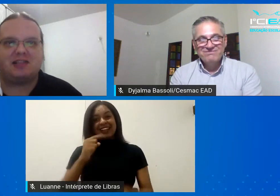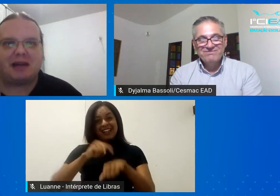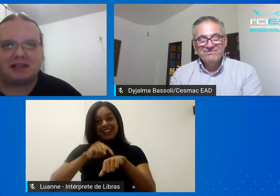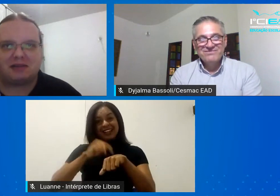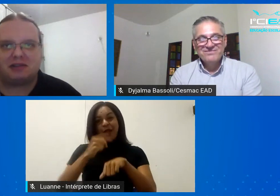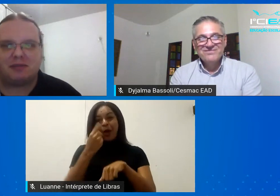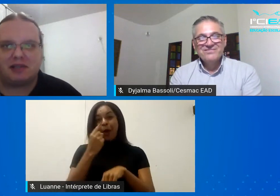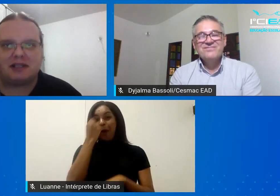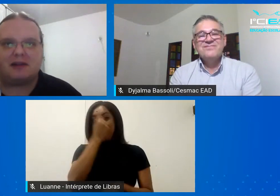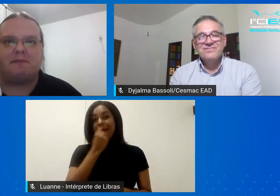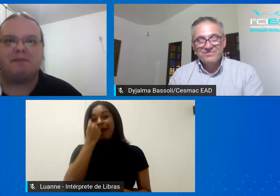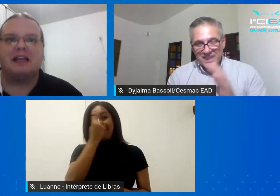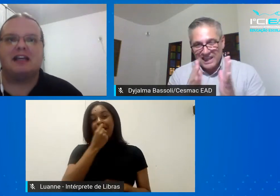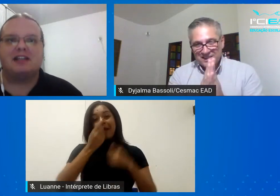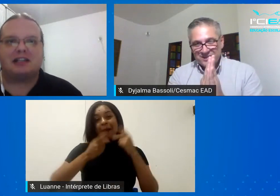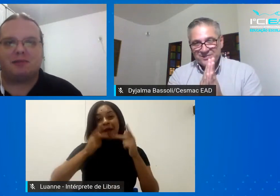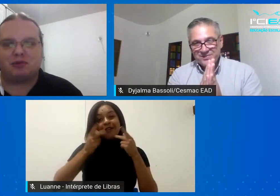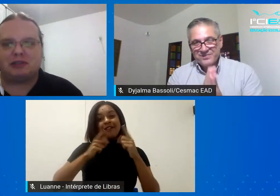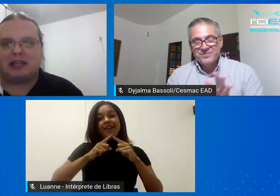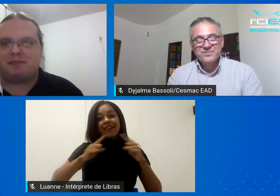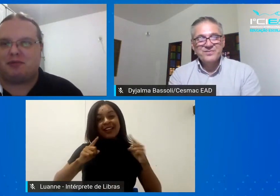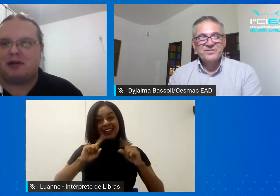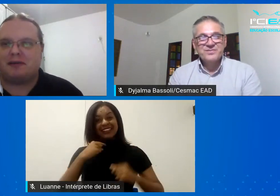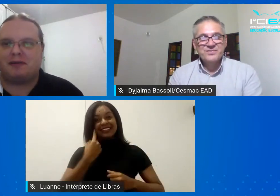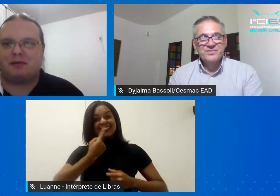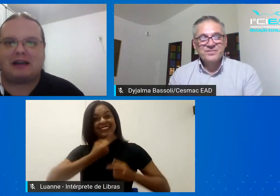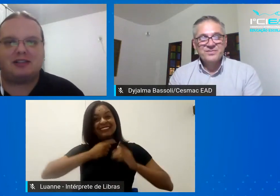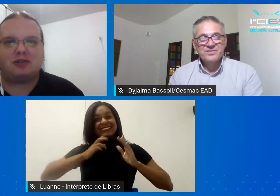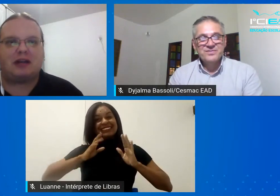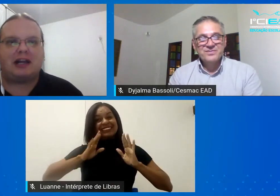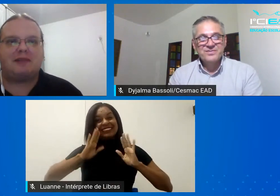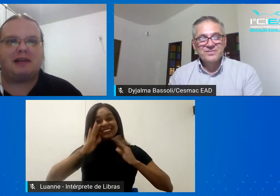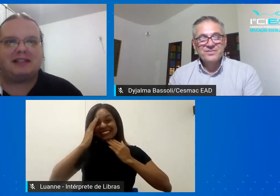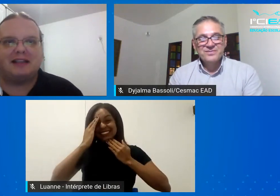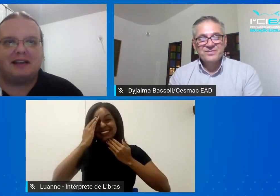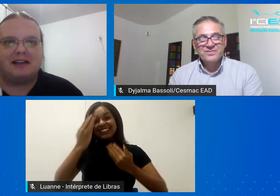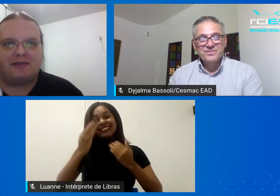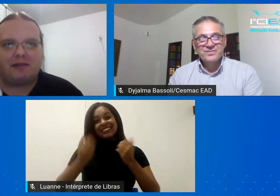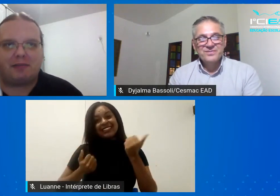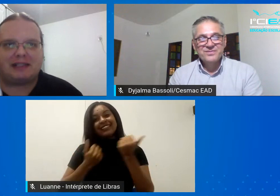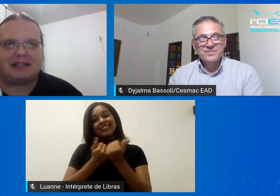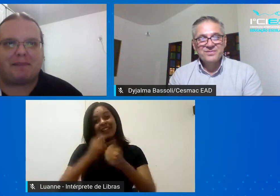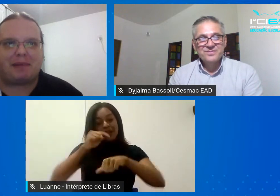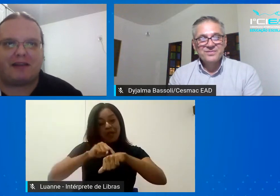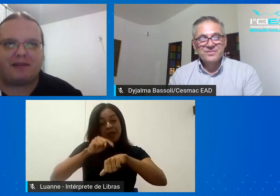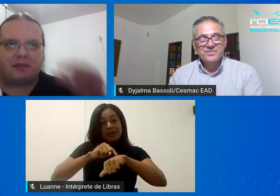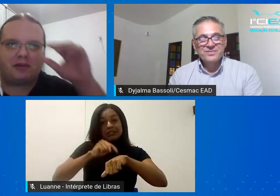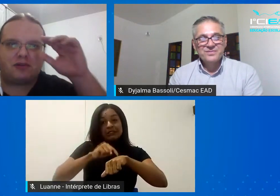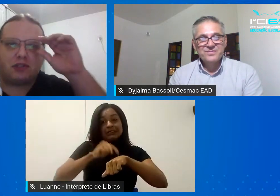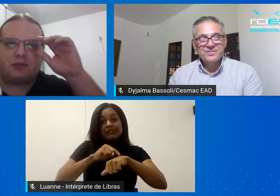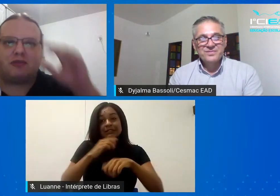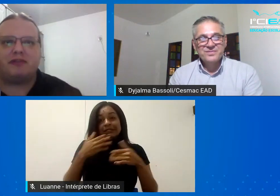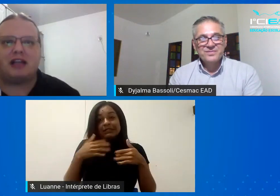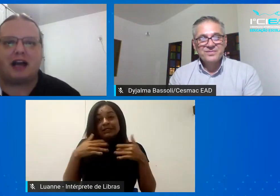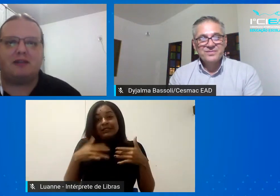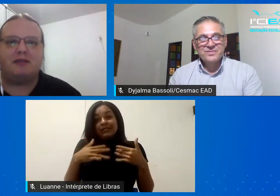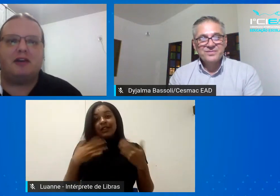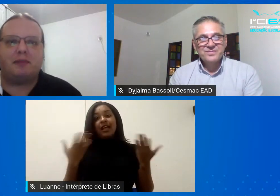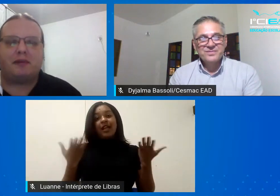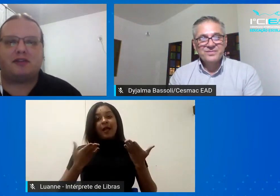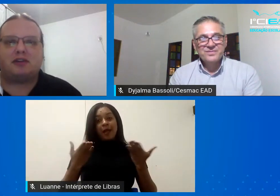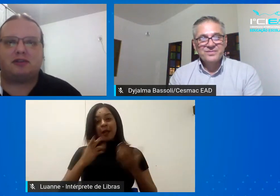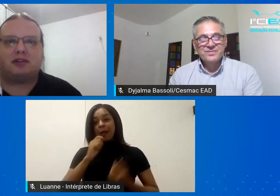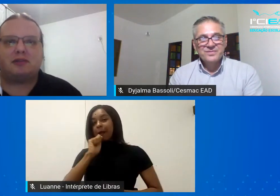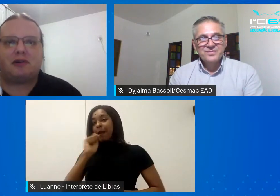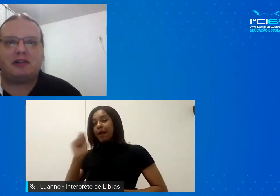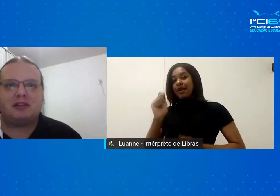a gente agradece demais a contribuição Já estamos com o tempo quase estourar Mas vamos passar a palavra para o nosso último convidado Professor